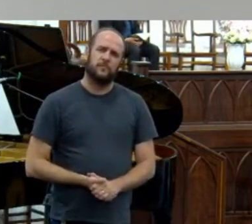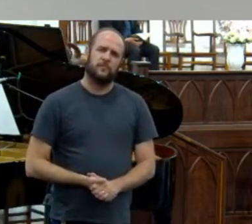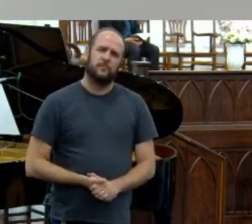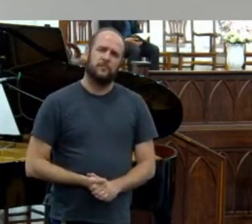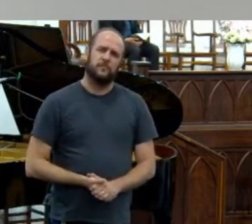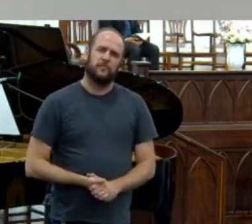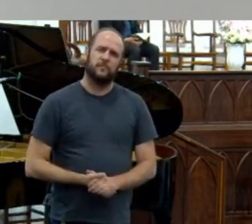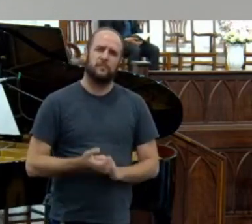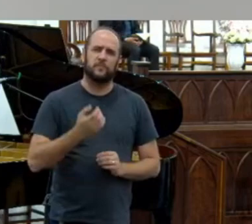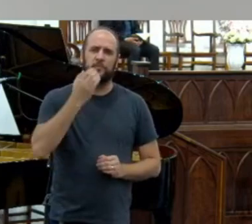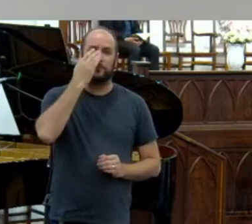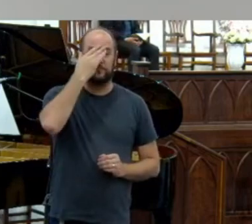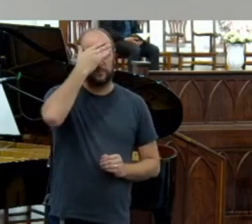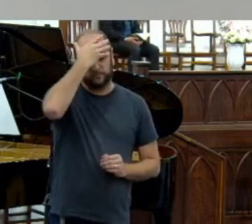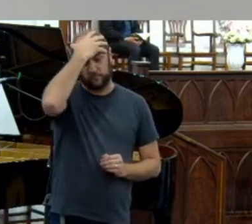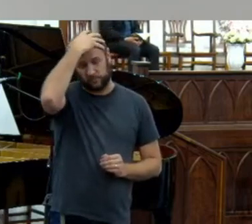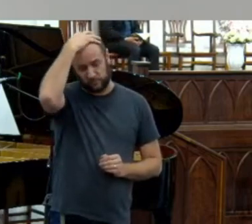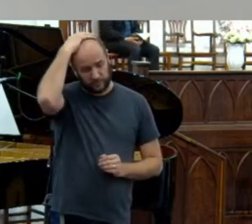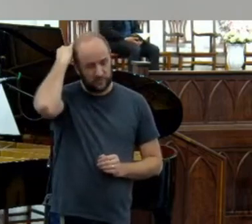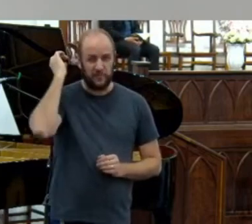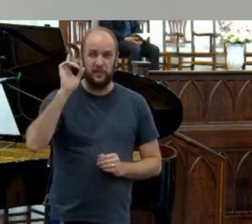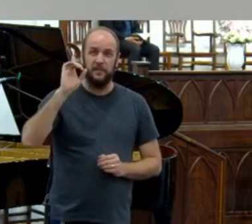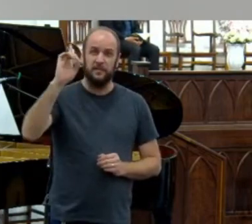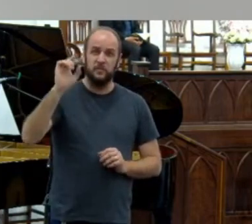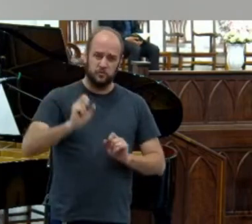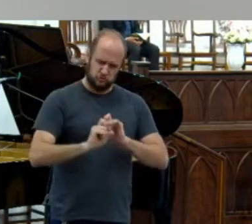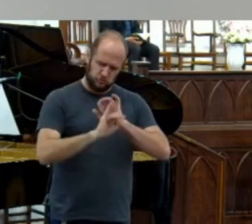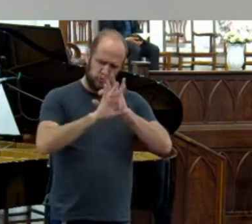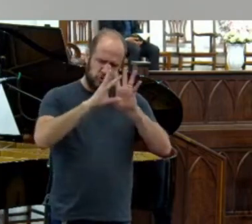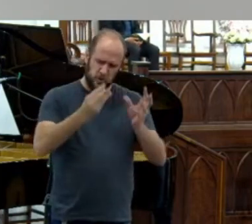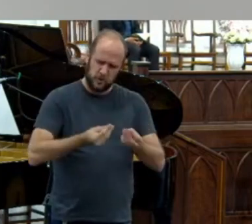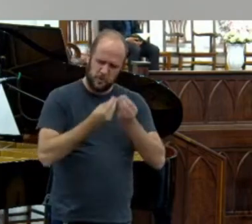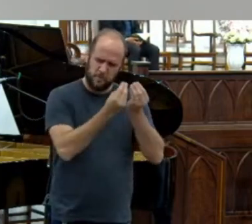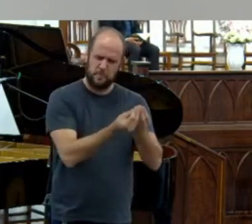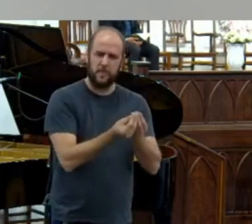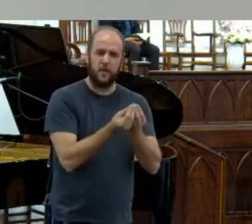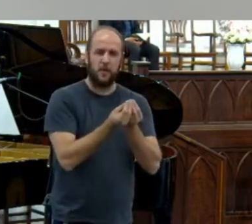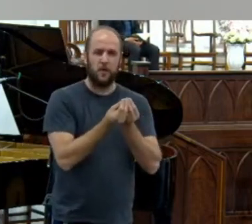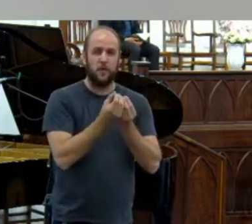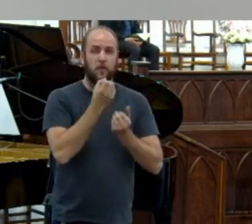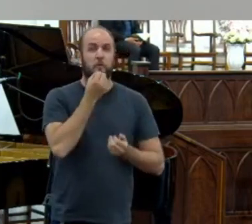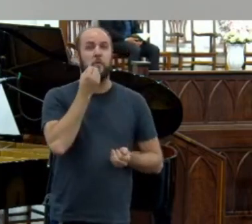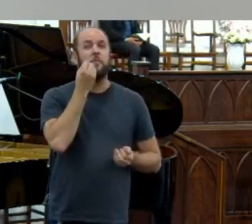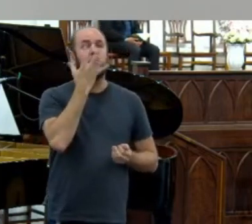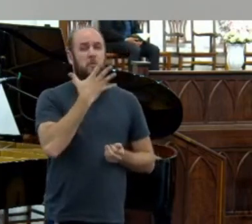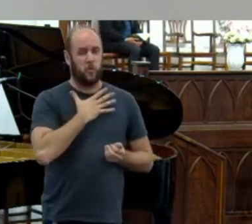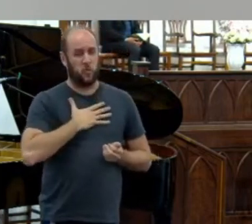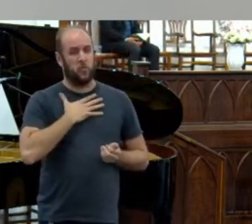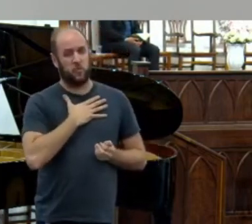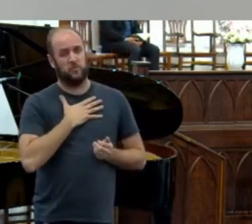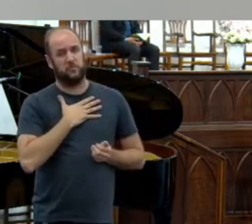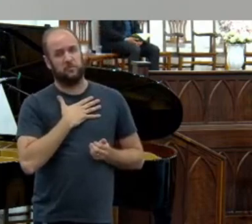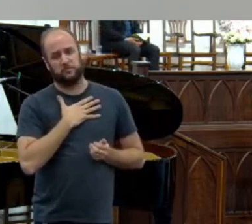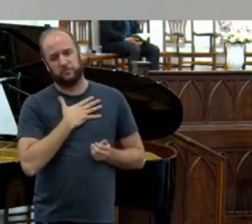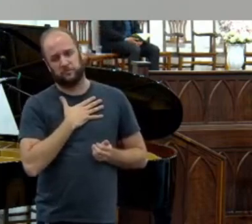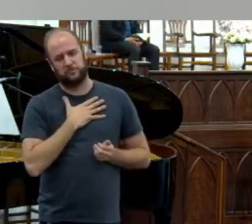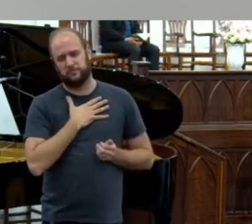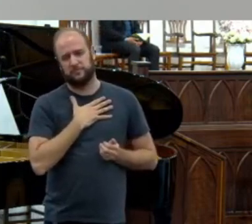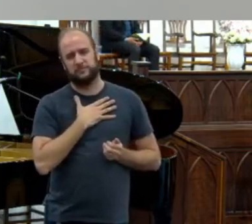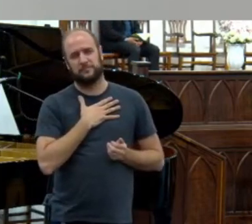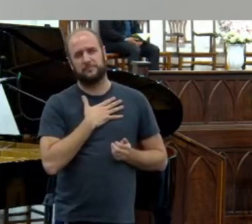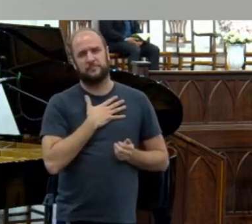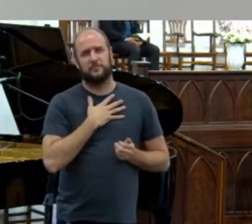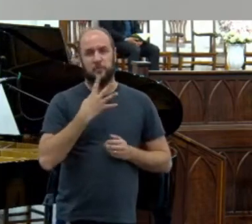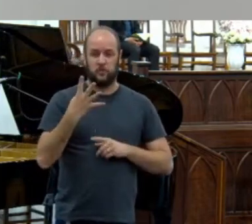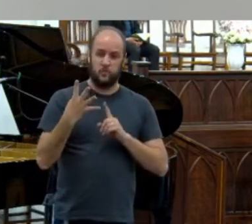Eu pus em ti a minha glória. Eu tenho bom gosto naquilo que eu faço.